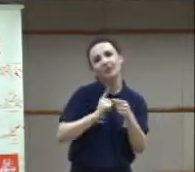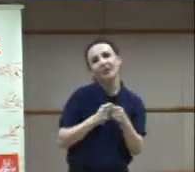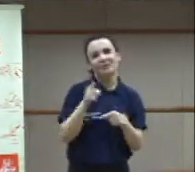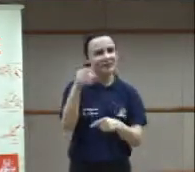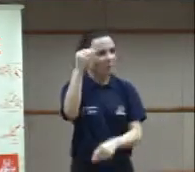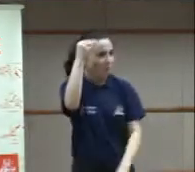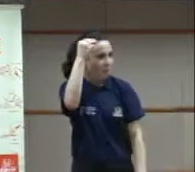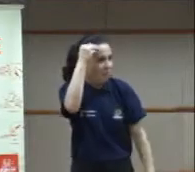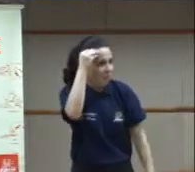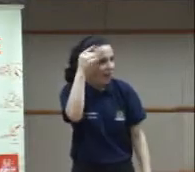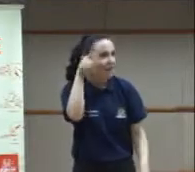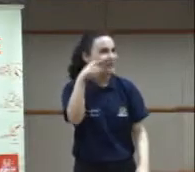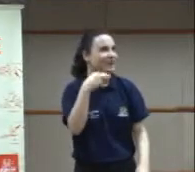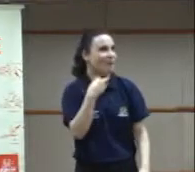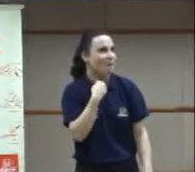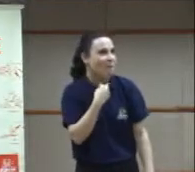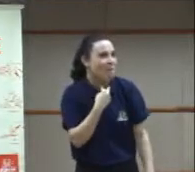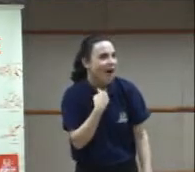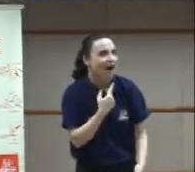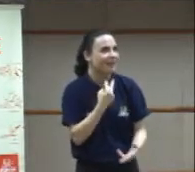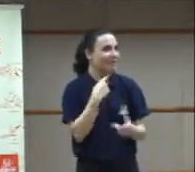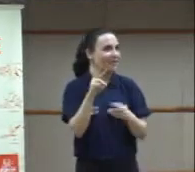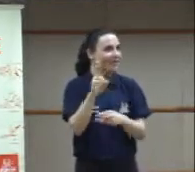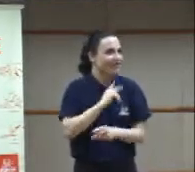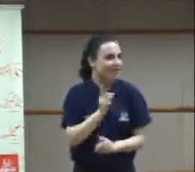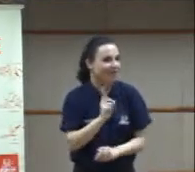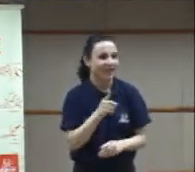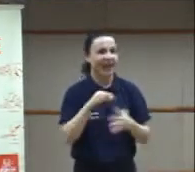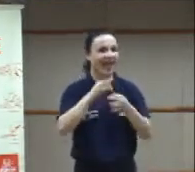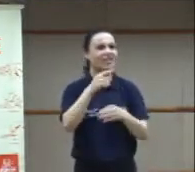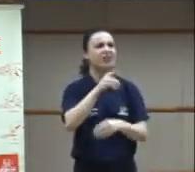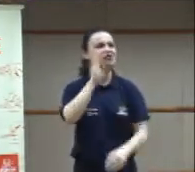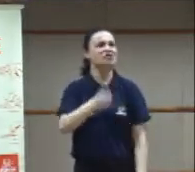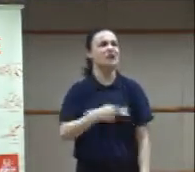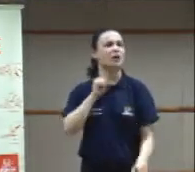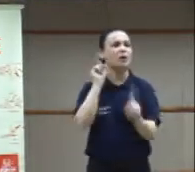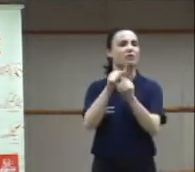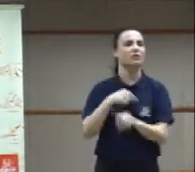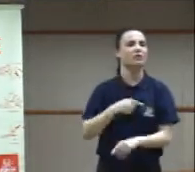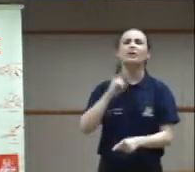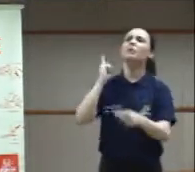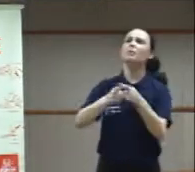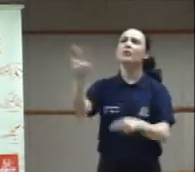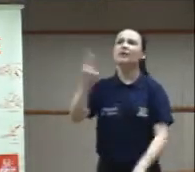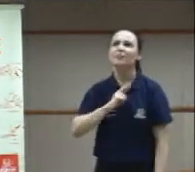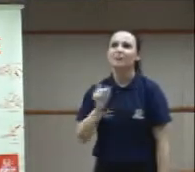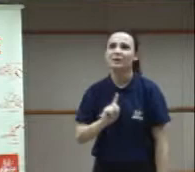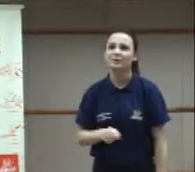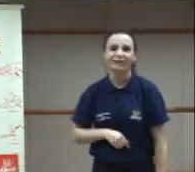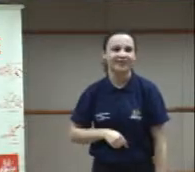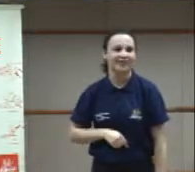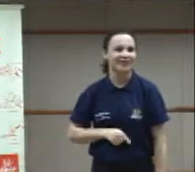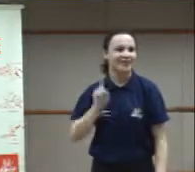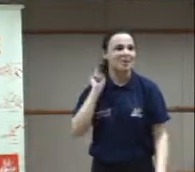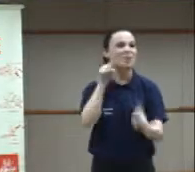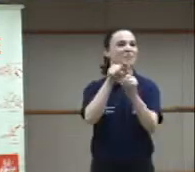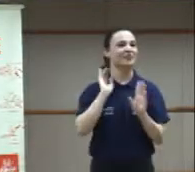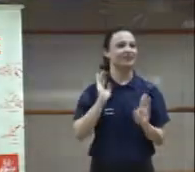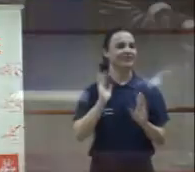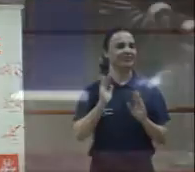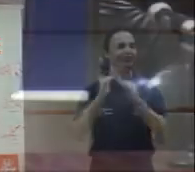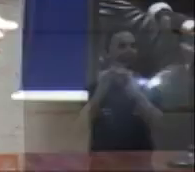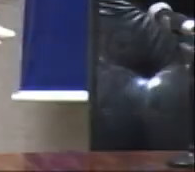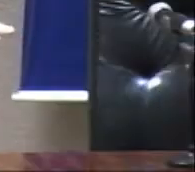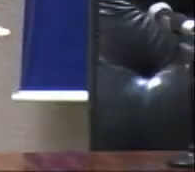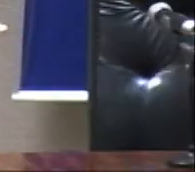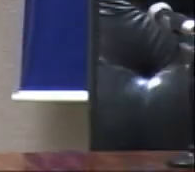tinha dito nos dois, ela me perguntou por que não me responde. Então, tá certa, é uma comunicação mais direta, mais franca,